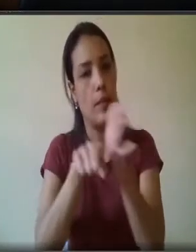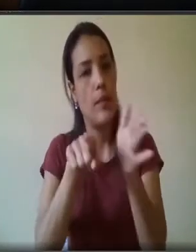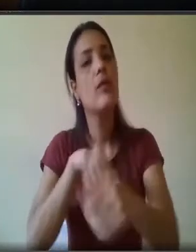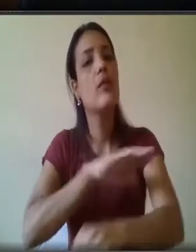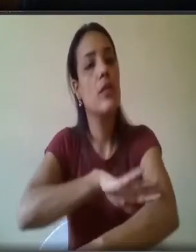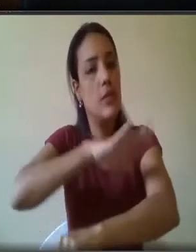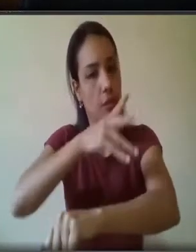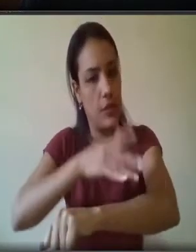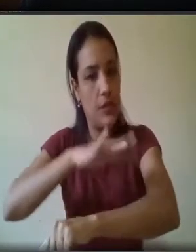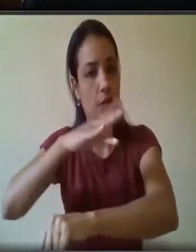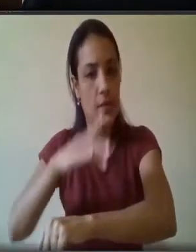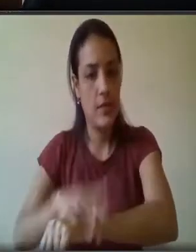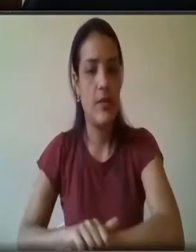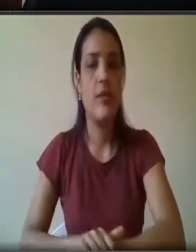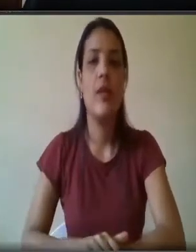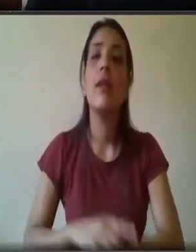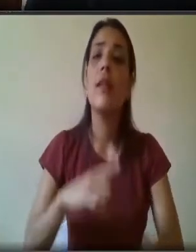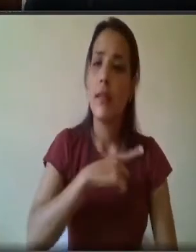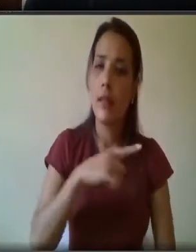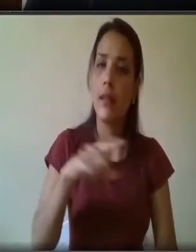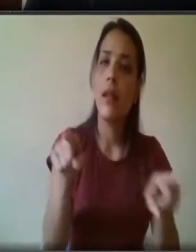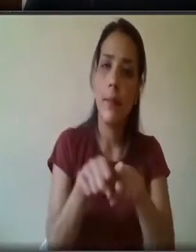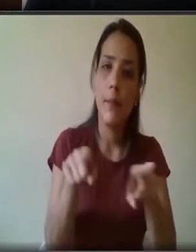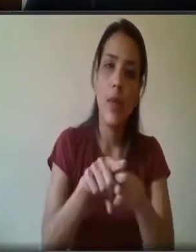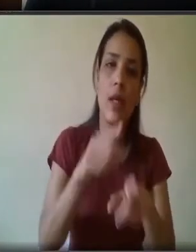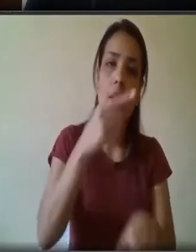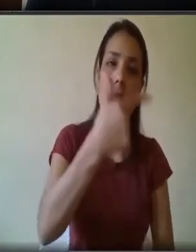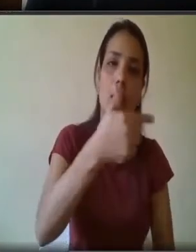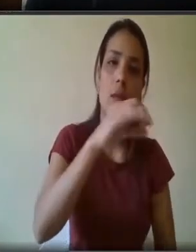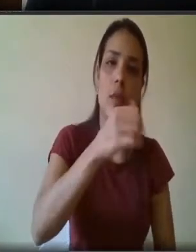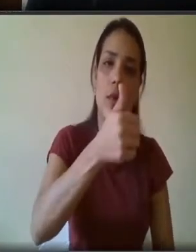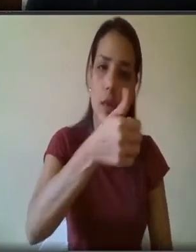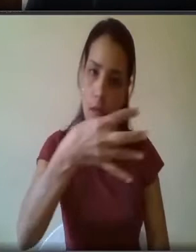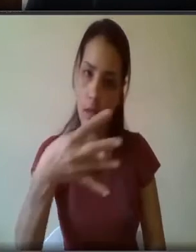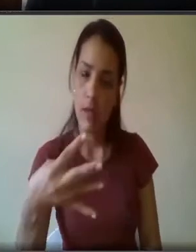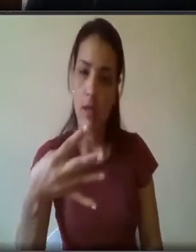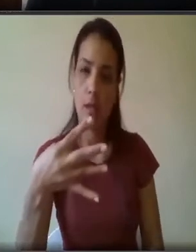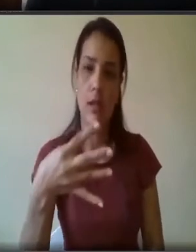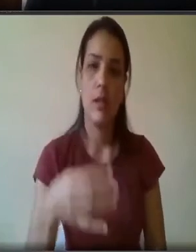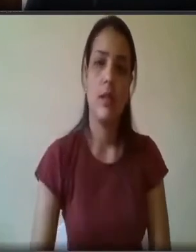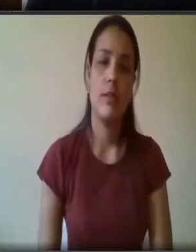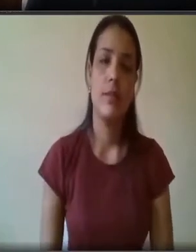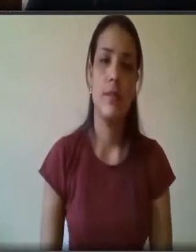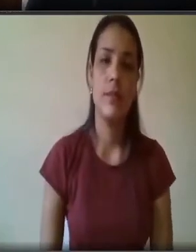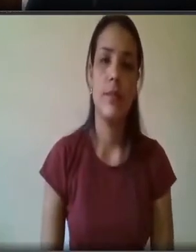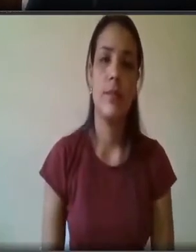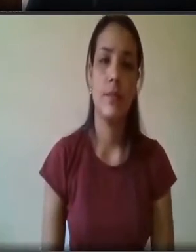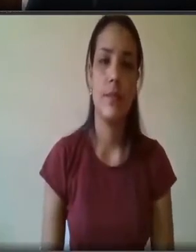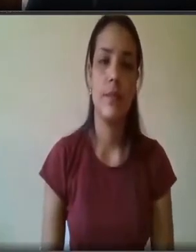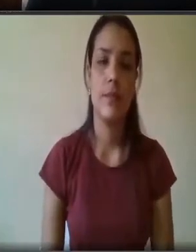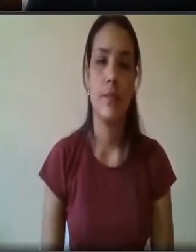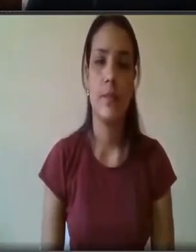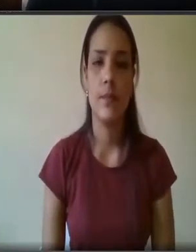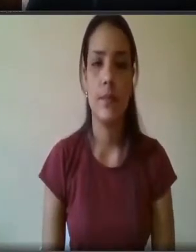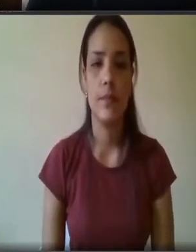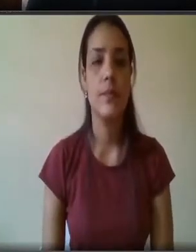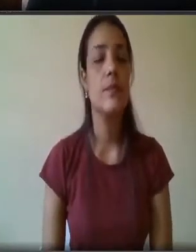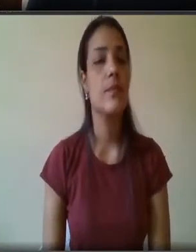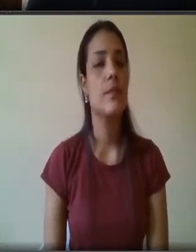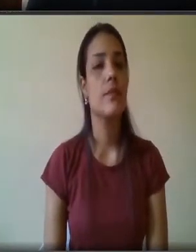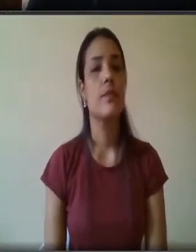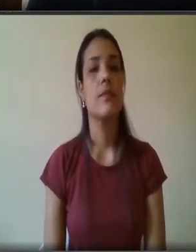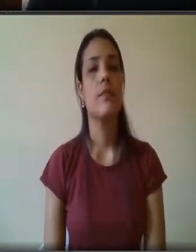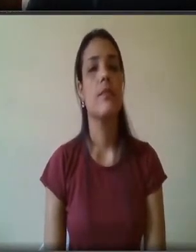vem a Pangeia, ó. Ele vai dando ali para você, tá? Dentro da era geológica nós temos